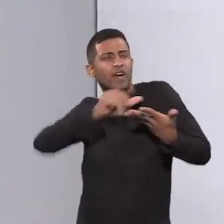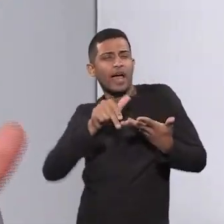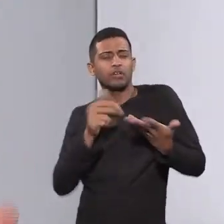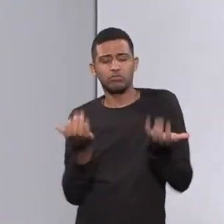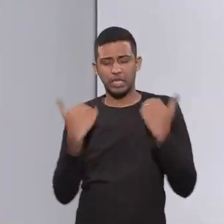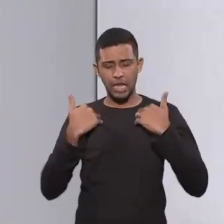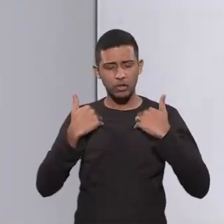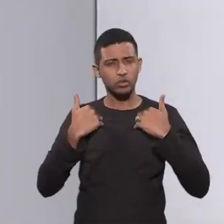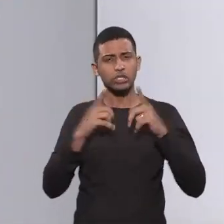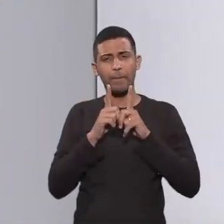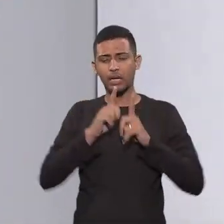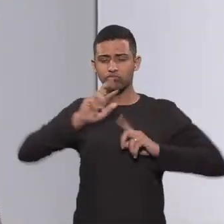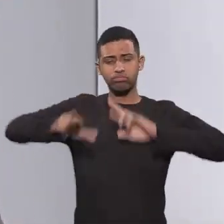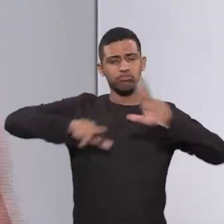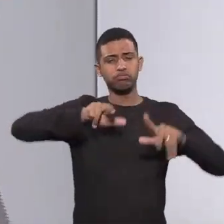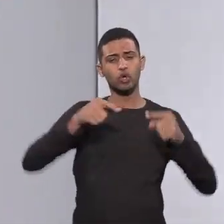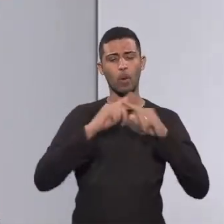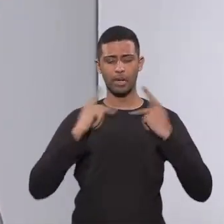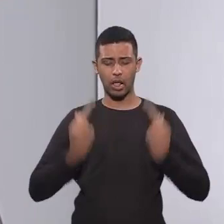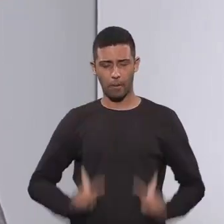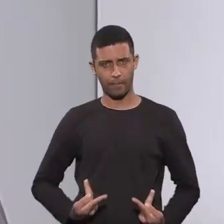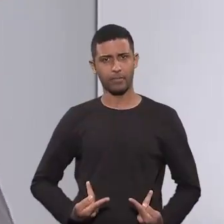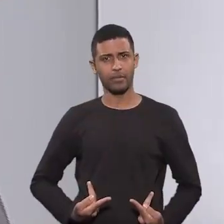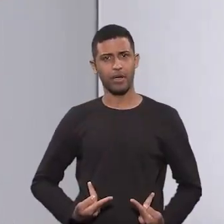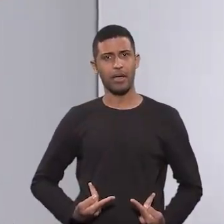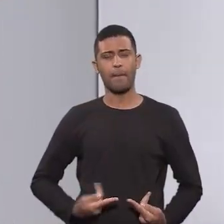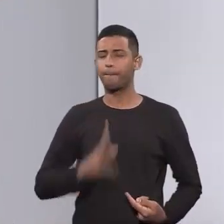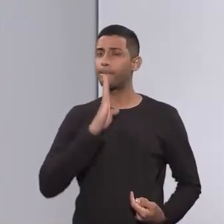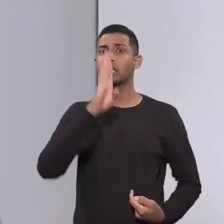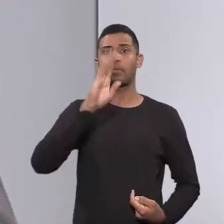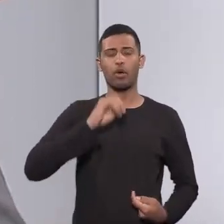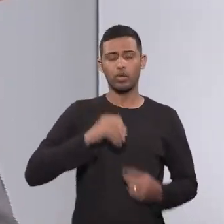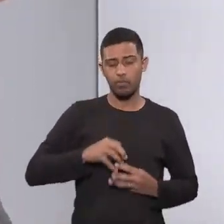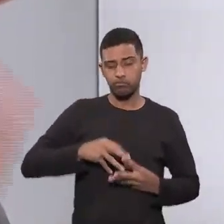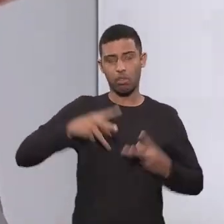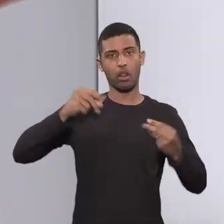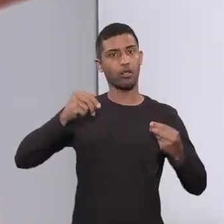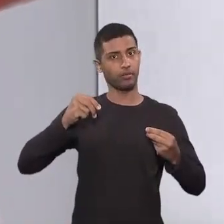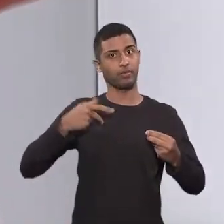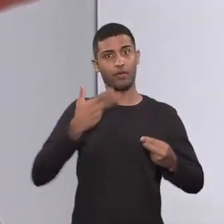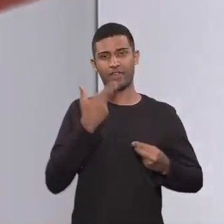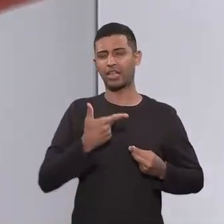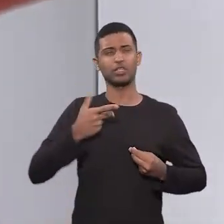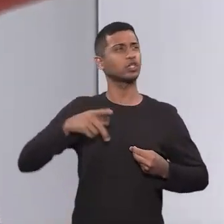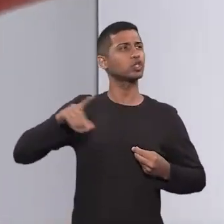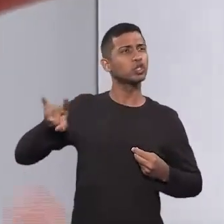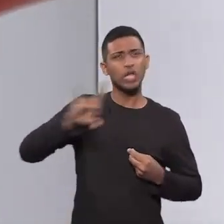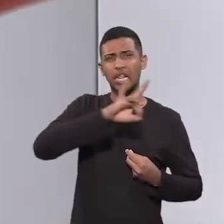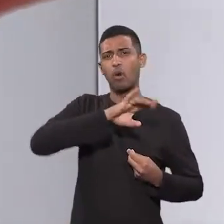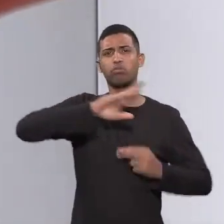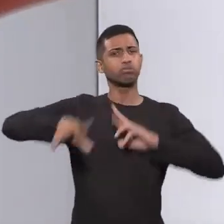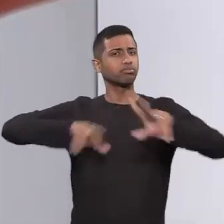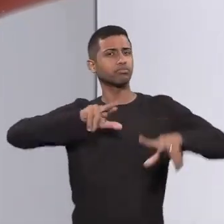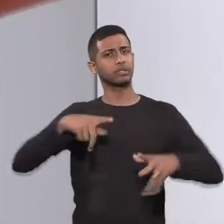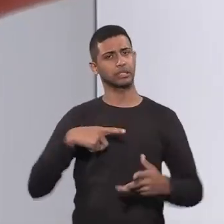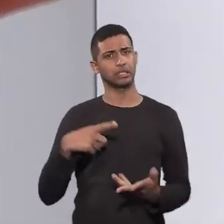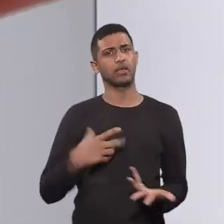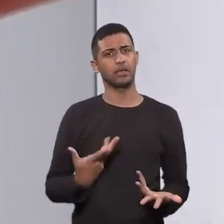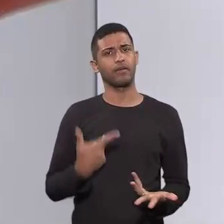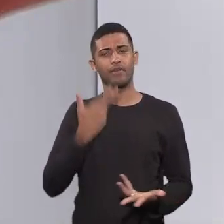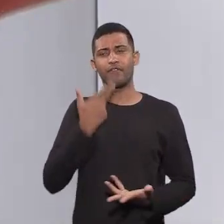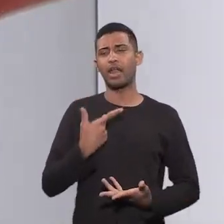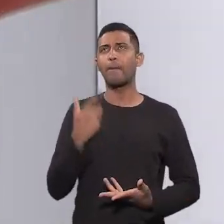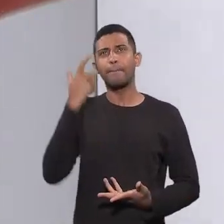humana e acolha a diversidade humana, considerando a própria materialidade da nossa diversidade, né? Nós somos diversos, somos plurais. Então,